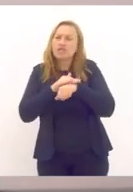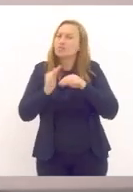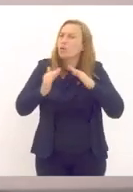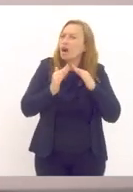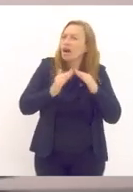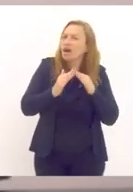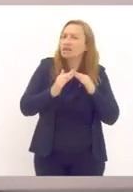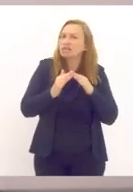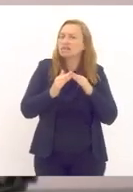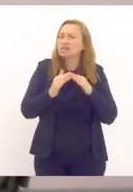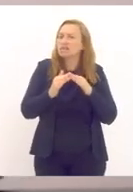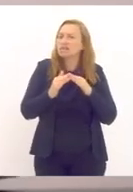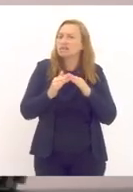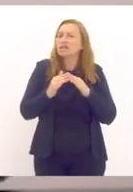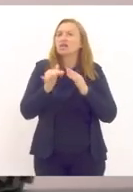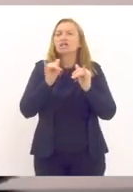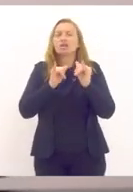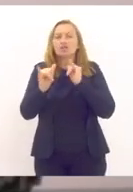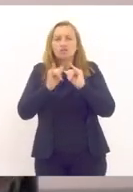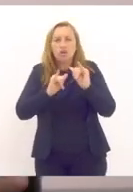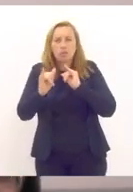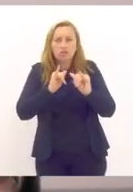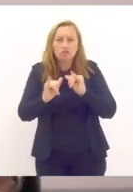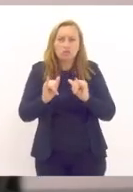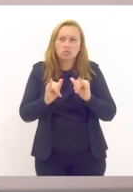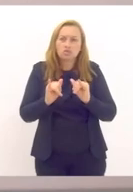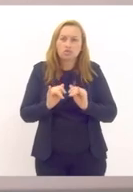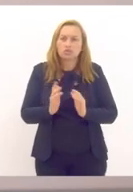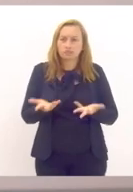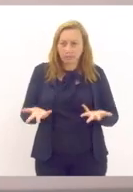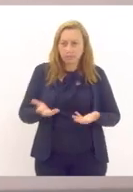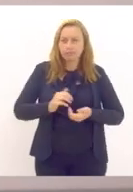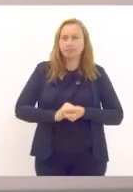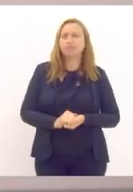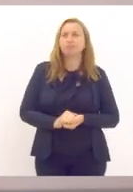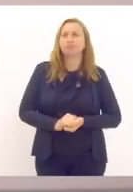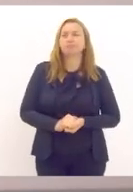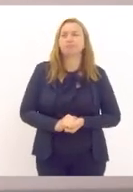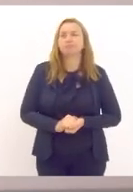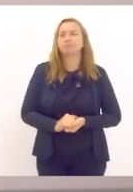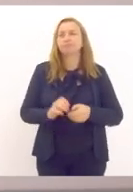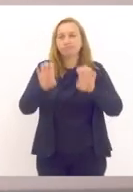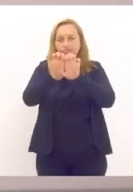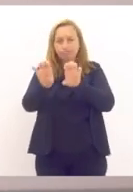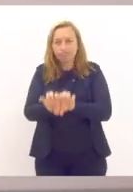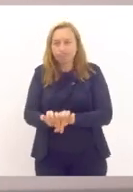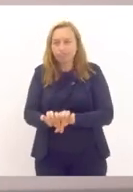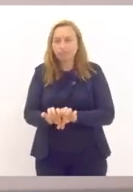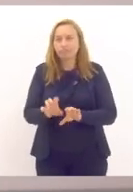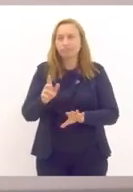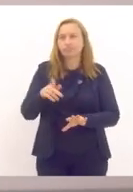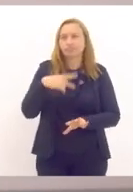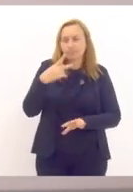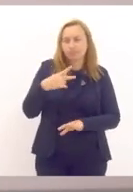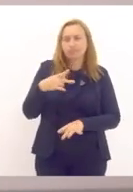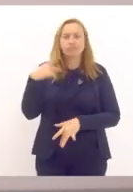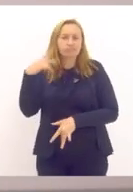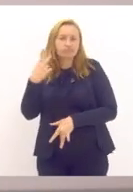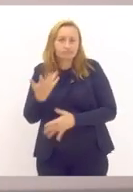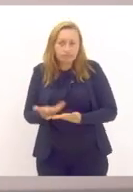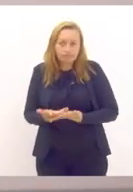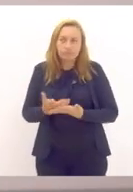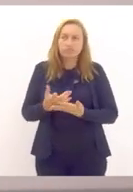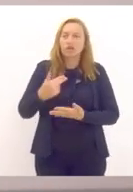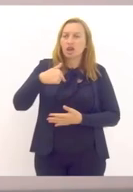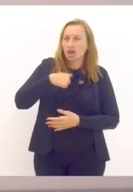para prestação de informações e prestação de contas. E na hora que a gente fala de futuro, a gente está falando mais, muito mais política. Obviamente, ainda que eu e